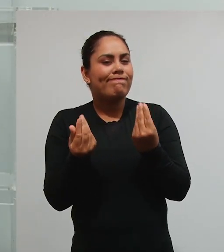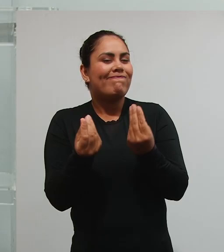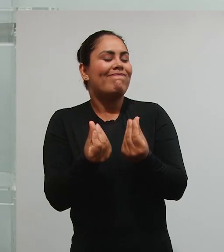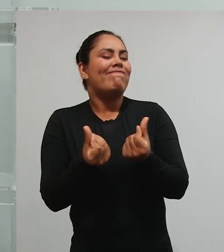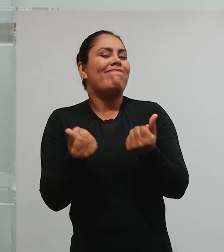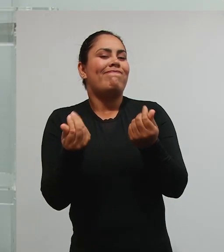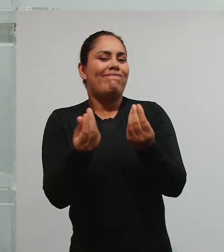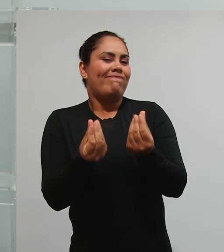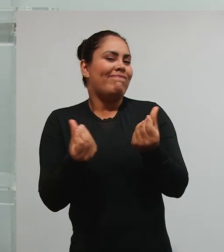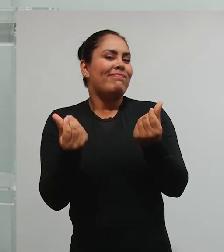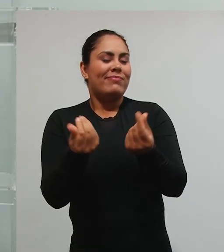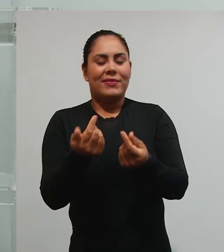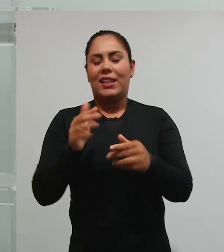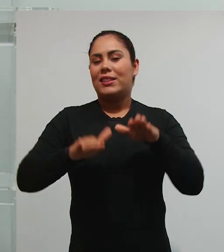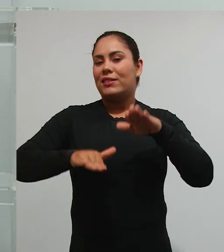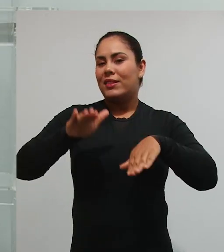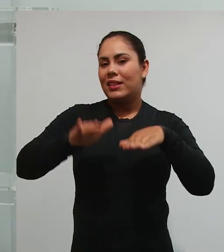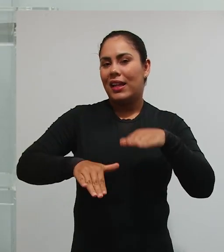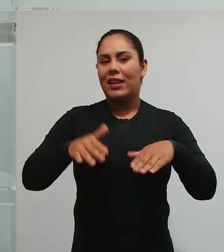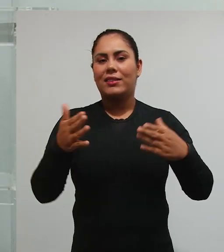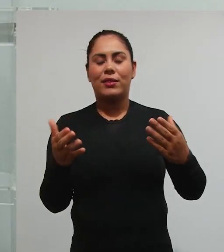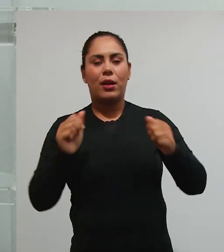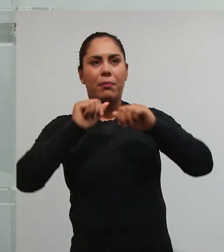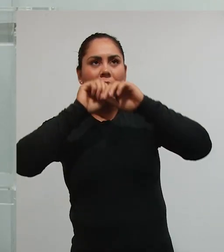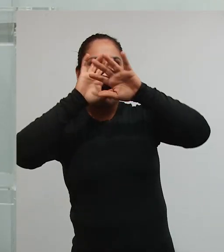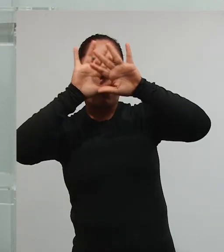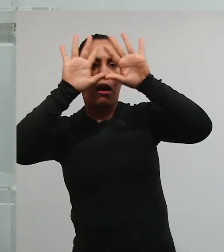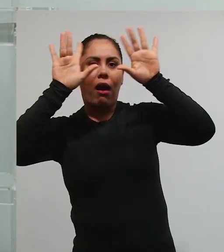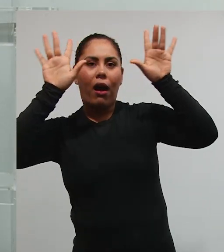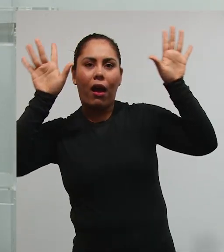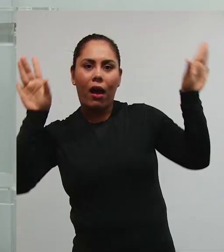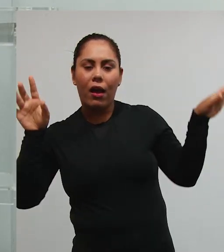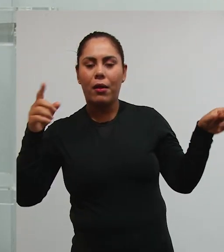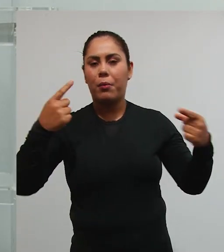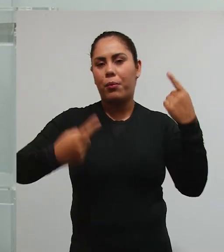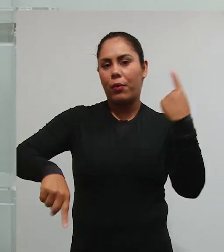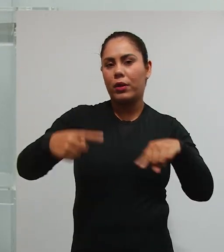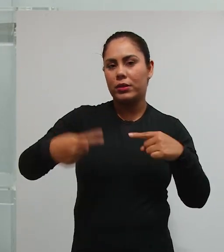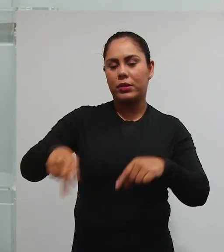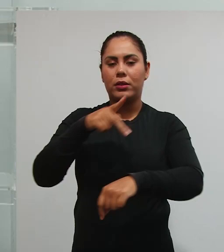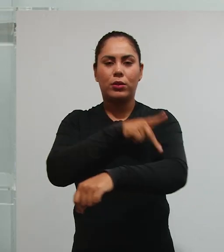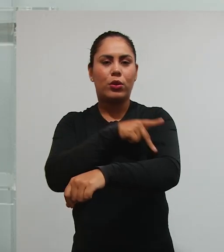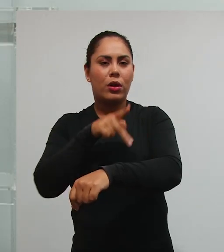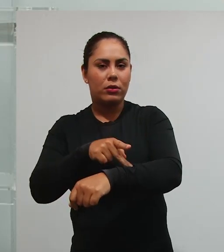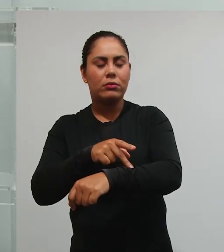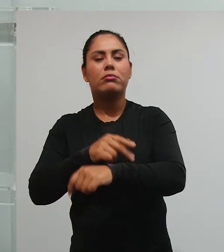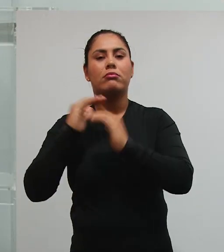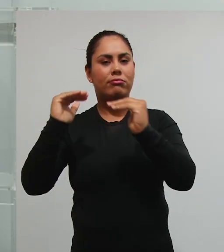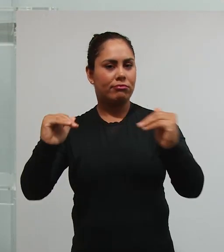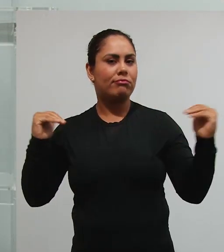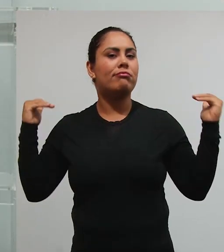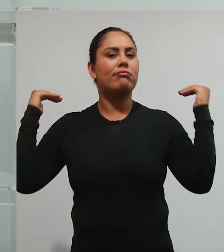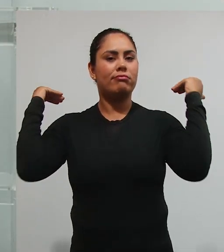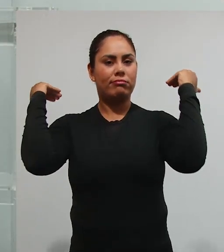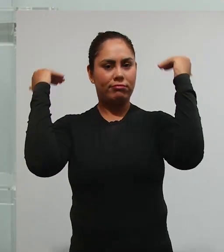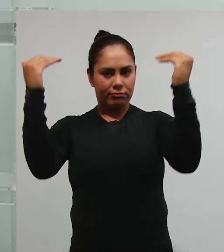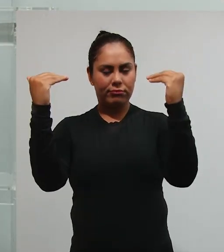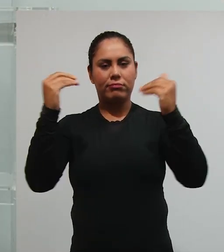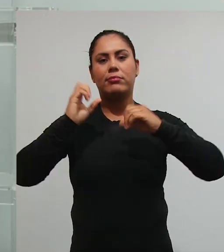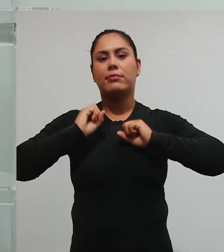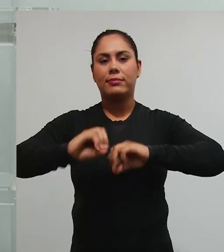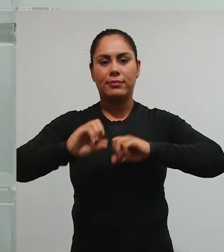muito sensíveis, que às vezes são vislumbrados no projeto político-pedagógico, que é a norma maior de uma